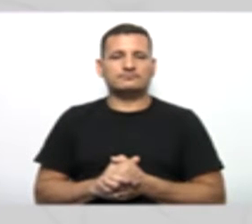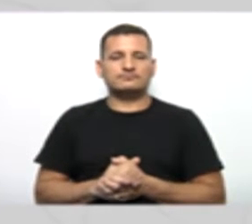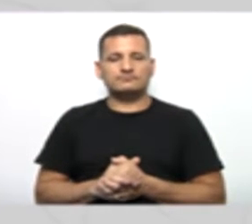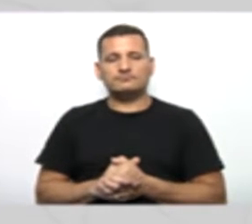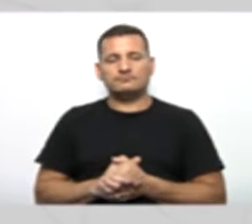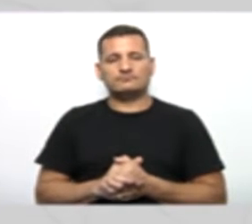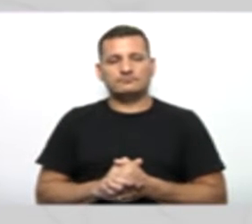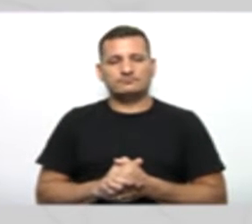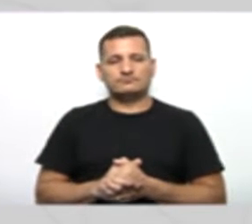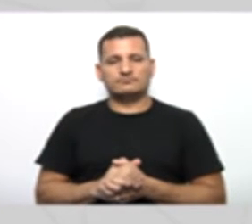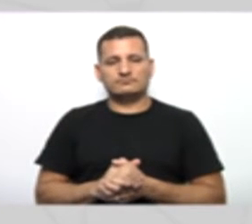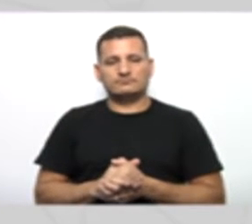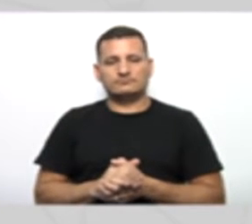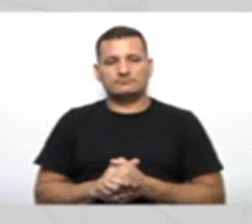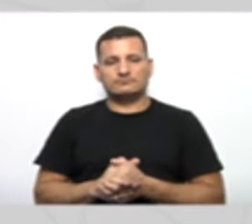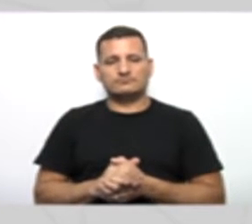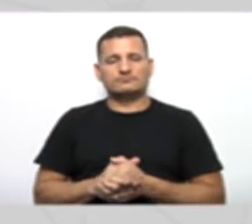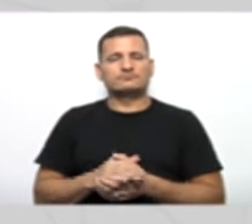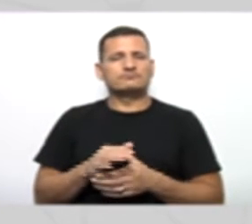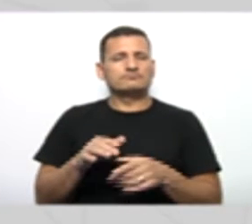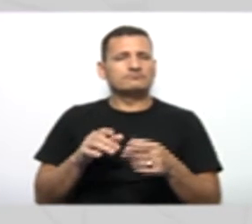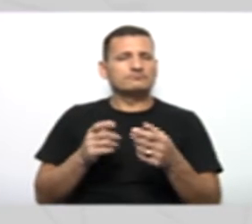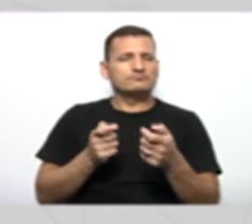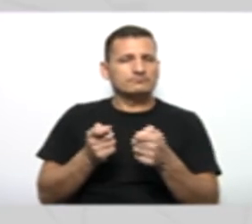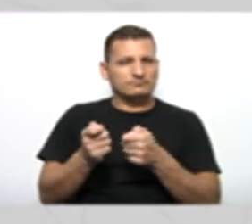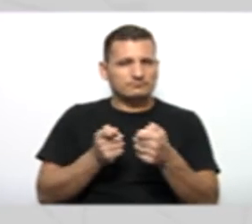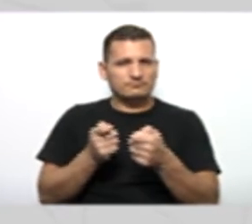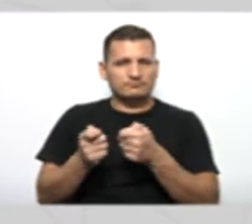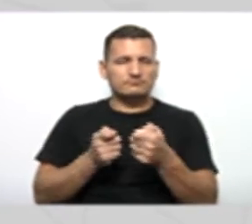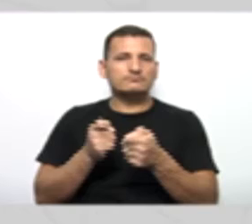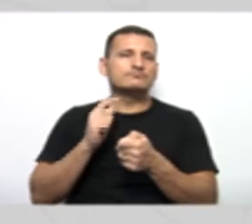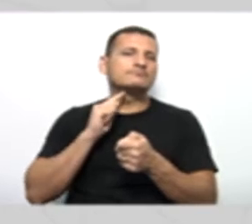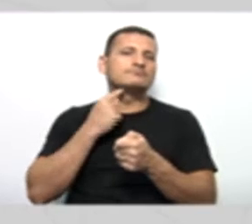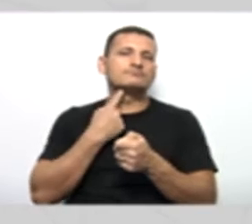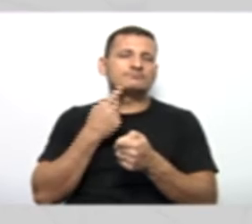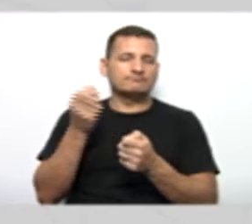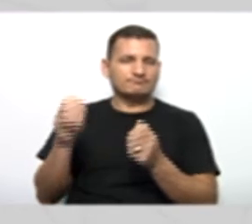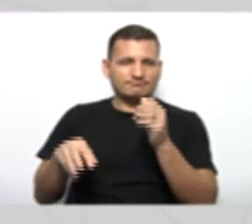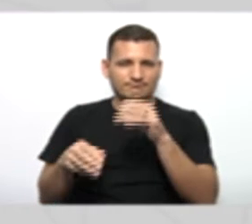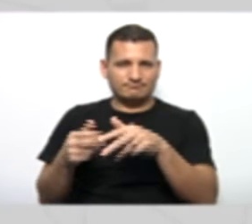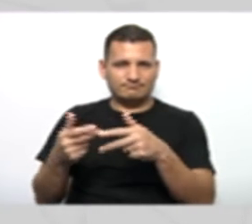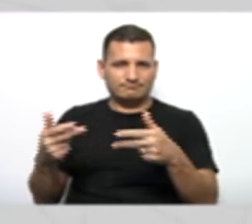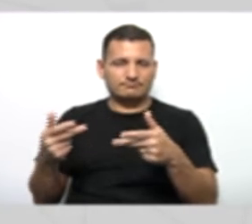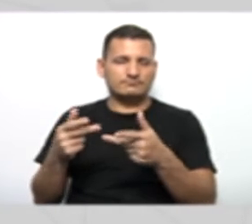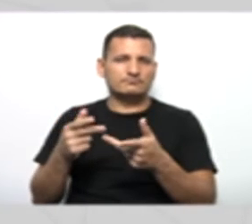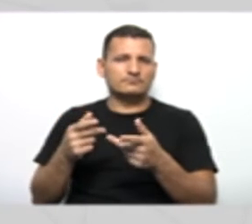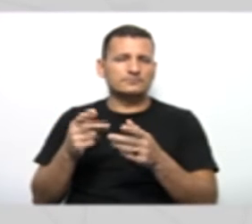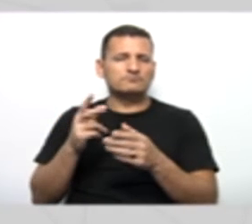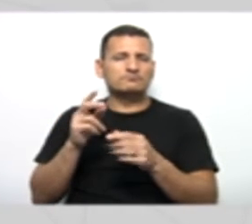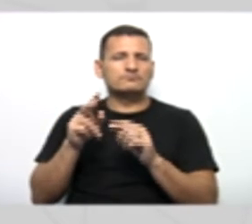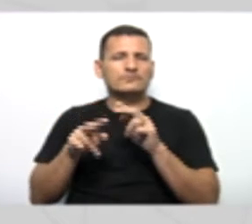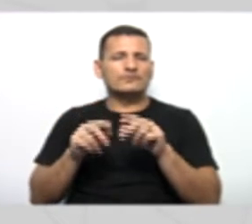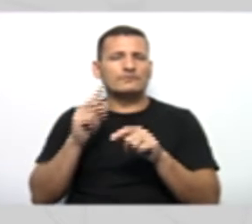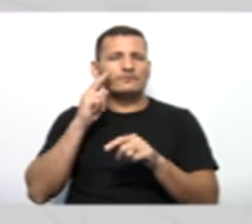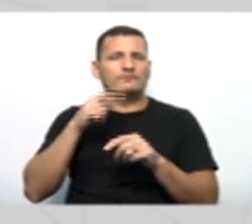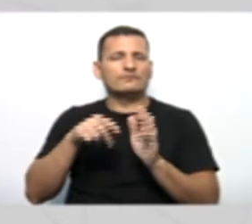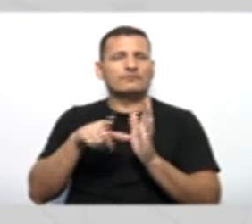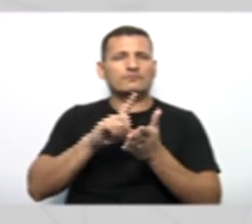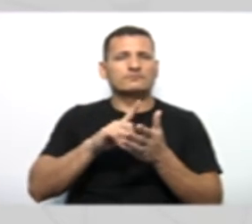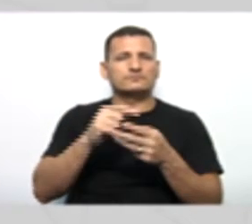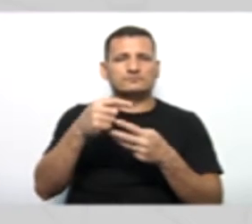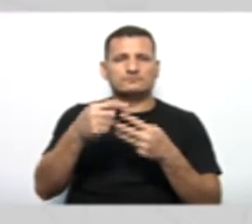interessante. Através do controle da poluição. O que nós vimos um pouco atrás? As